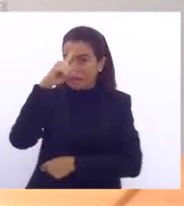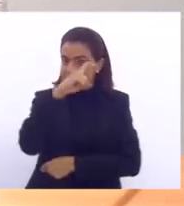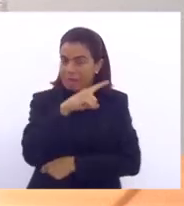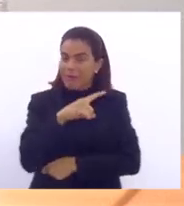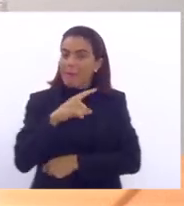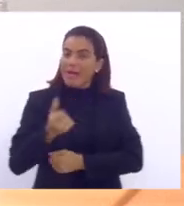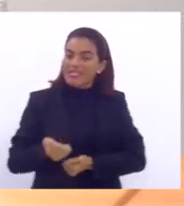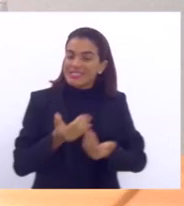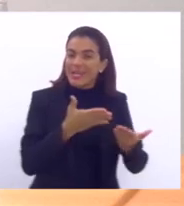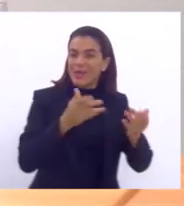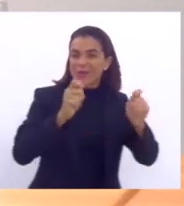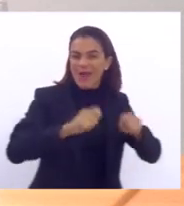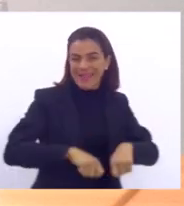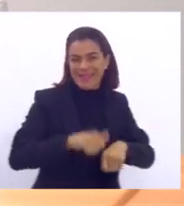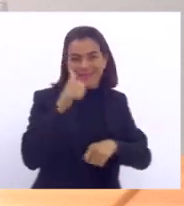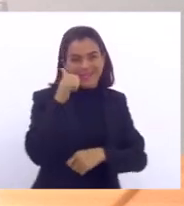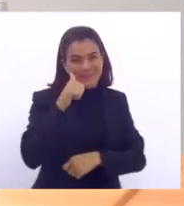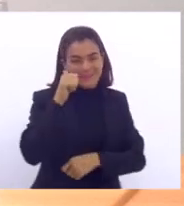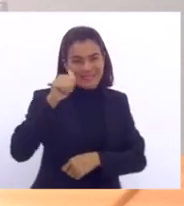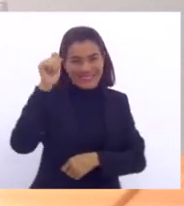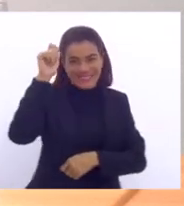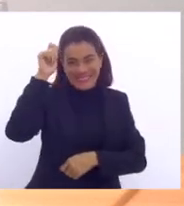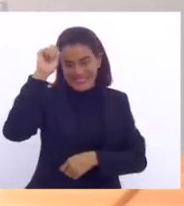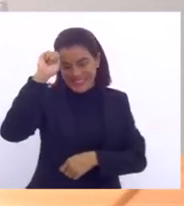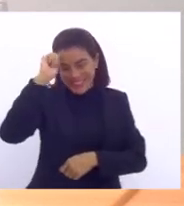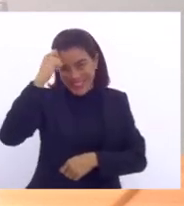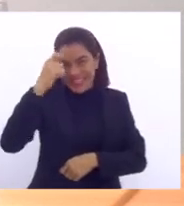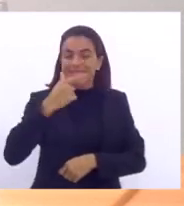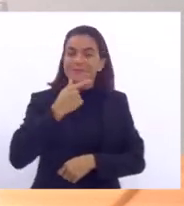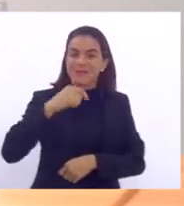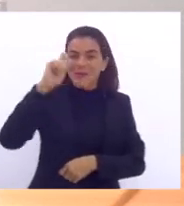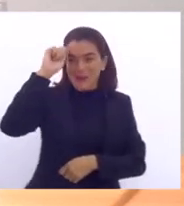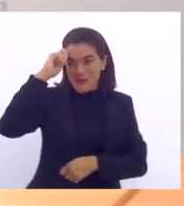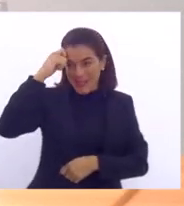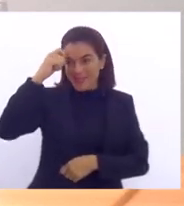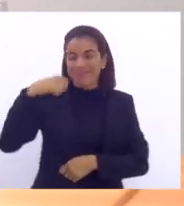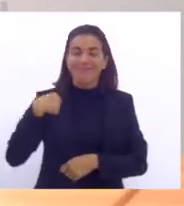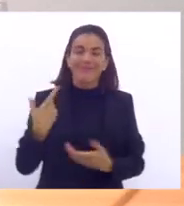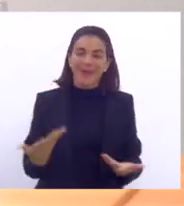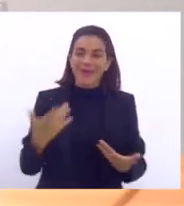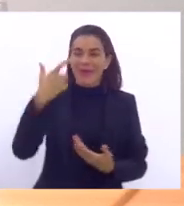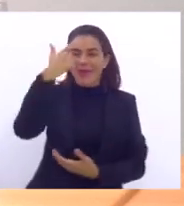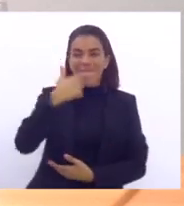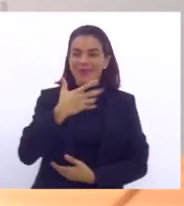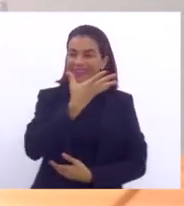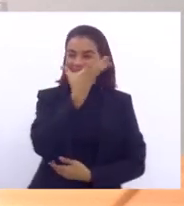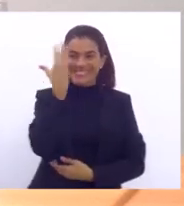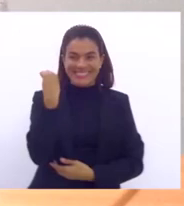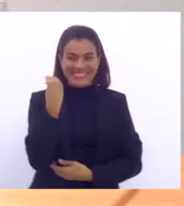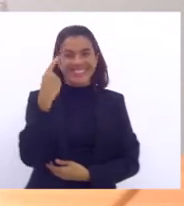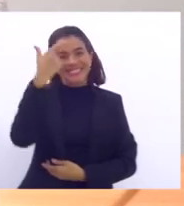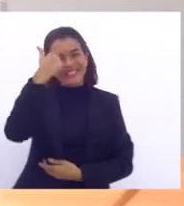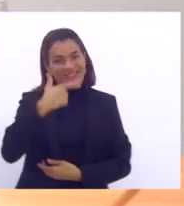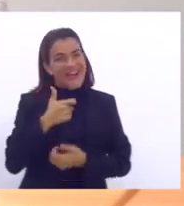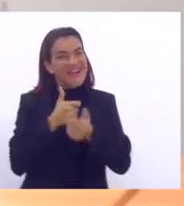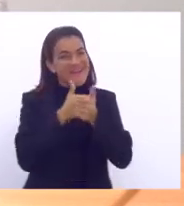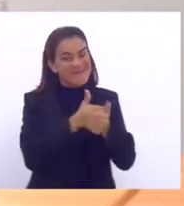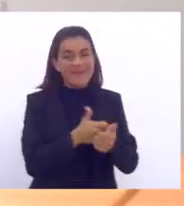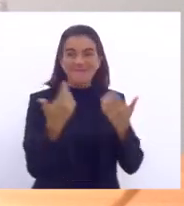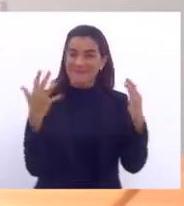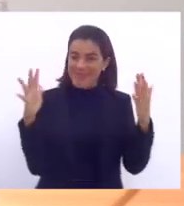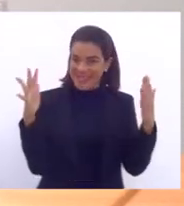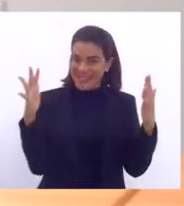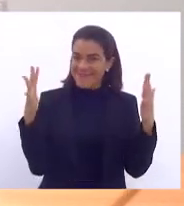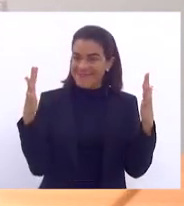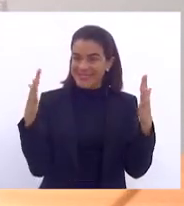negras da periferia uma bela profissão então eu não esqueço desse seu ato acompanhei parabenizo Esse é um